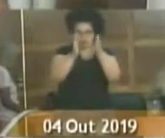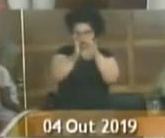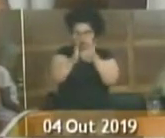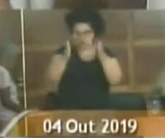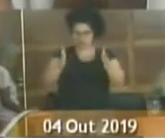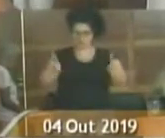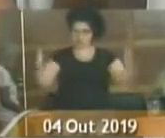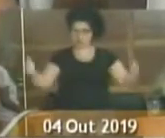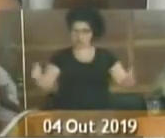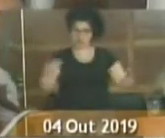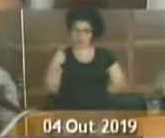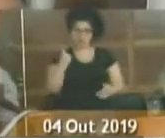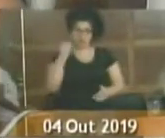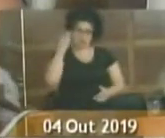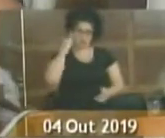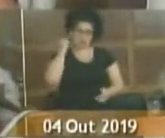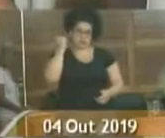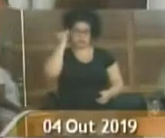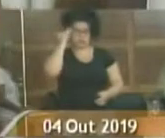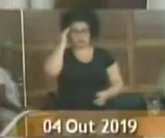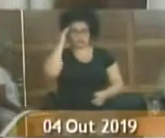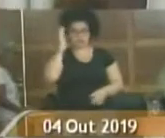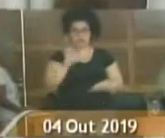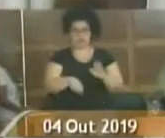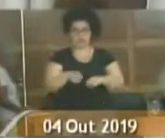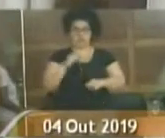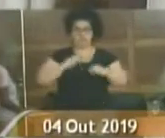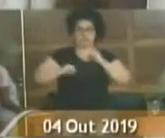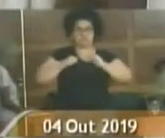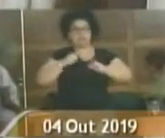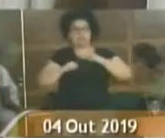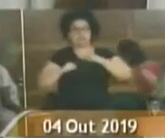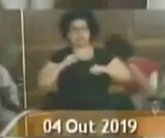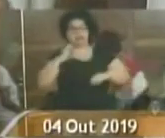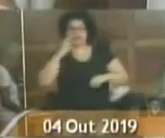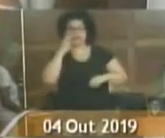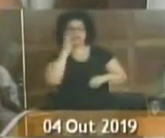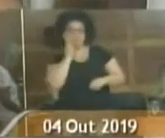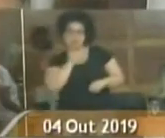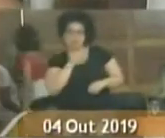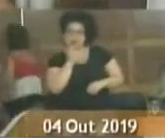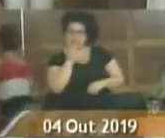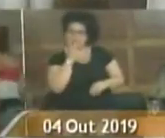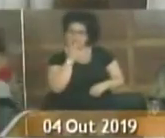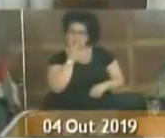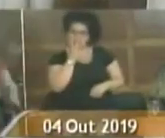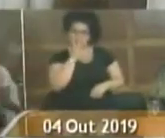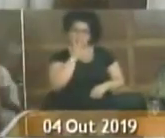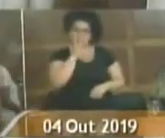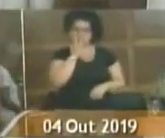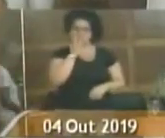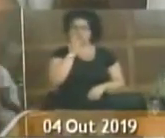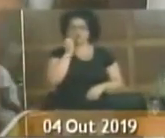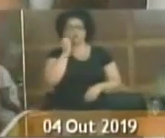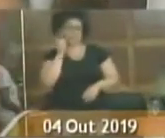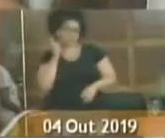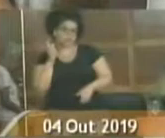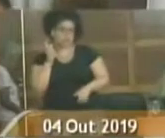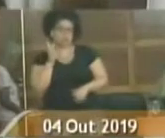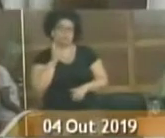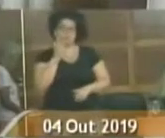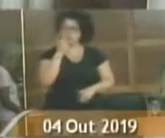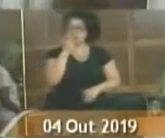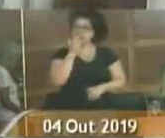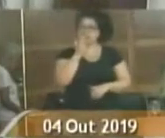A gente entende que, às vezes, na ânsia, né, de adotar ou adquirir um animal, a pessoa acaba comprando, mas